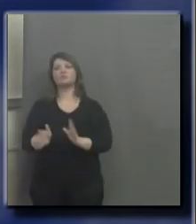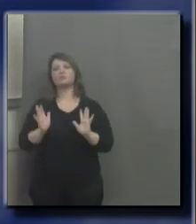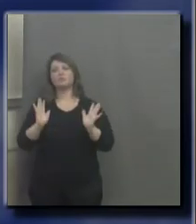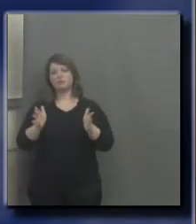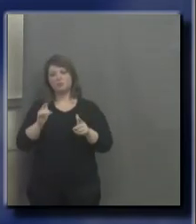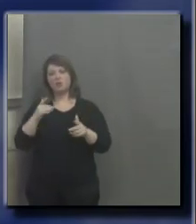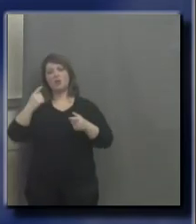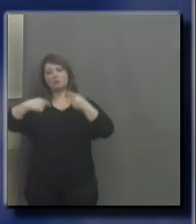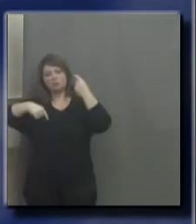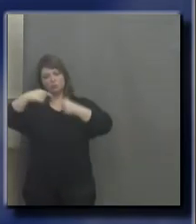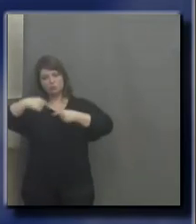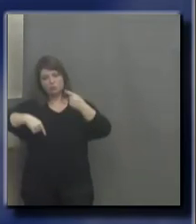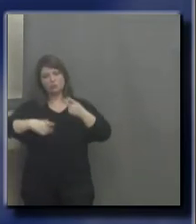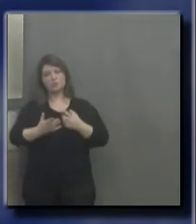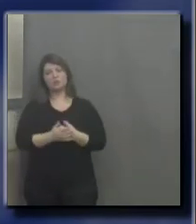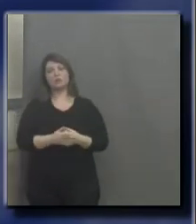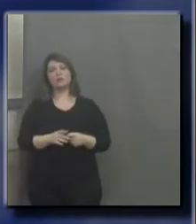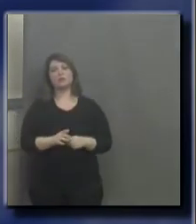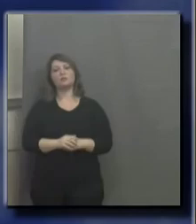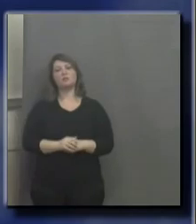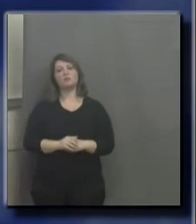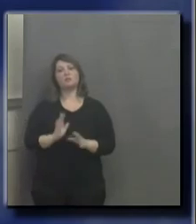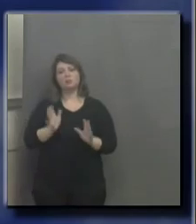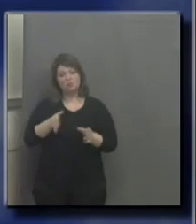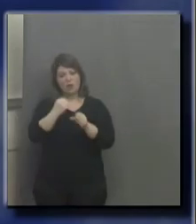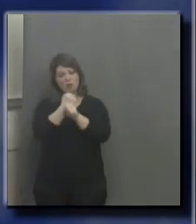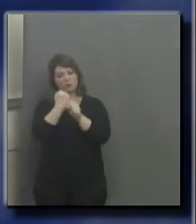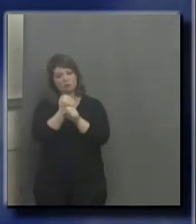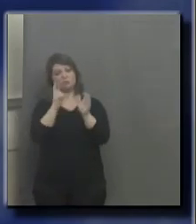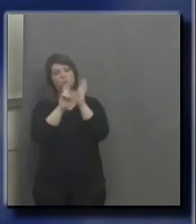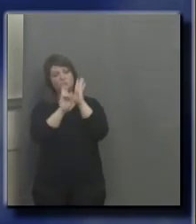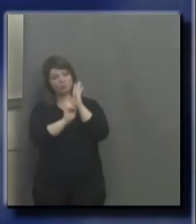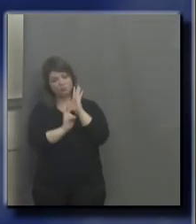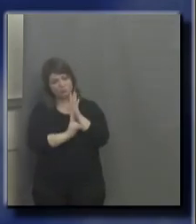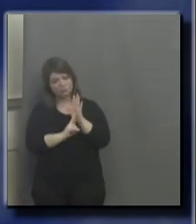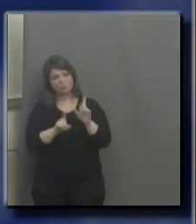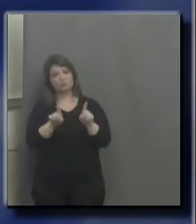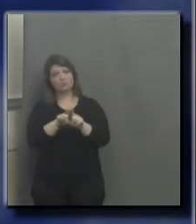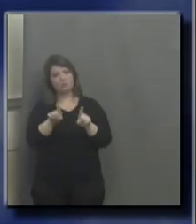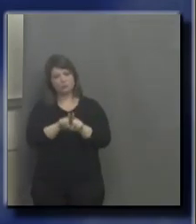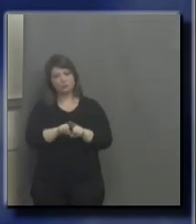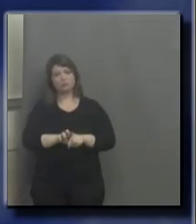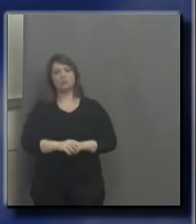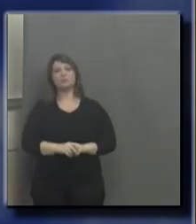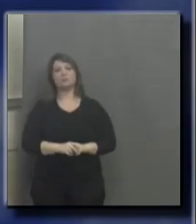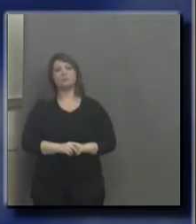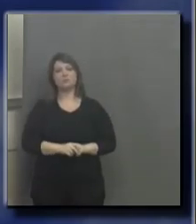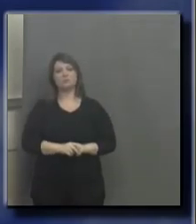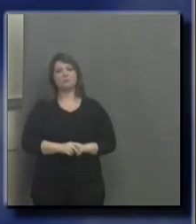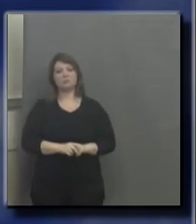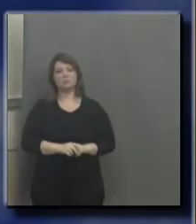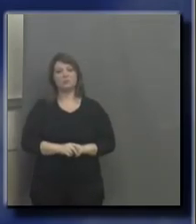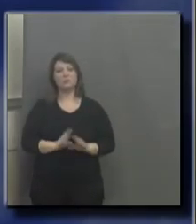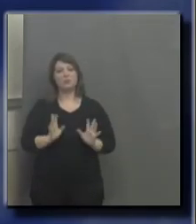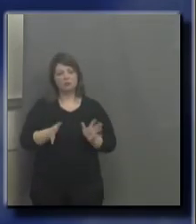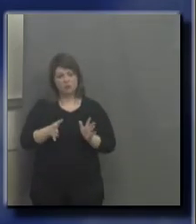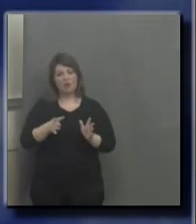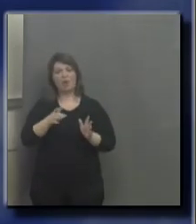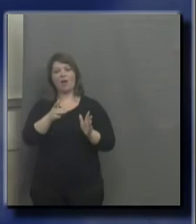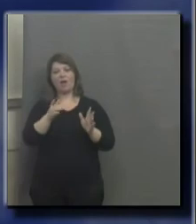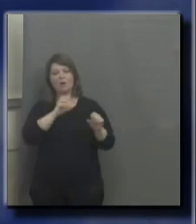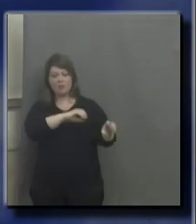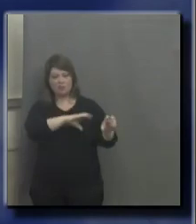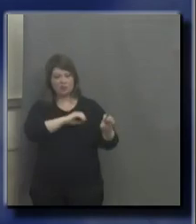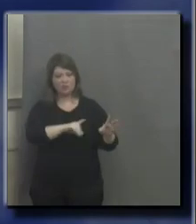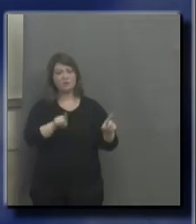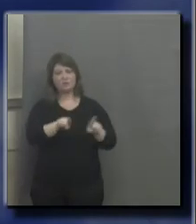essa discussão, já construiu suas diretrizes, já submeteu ao Conselho Nacional de Educação e elas já